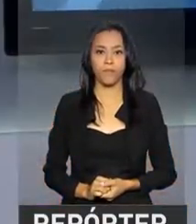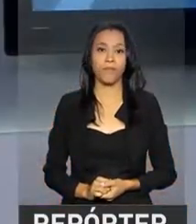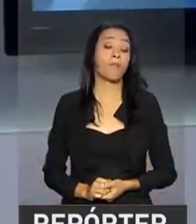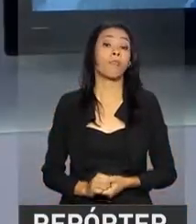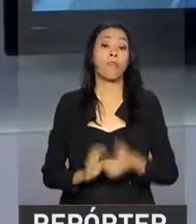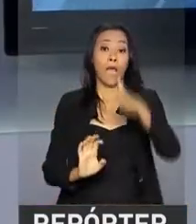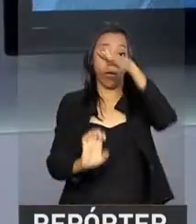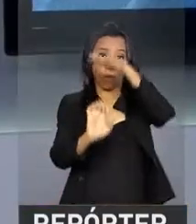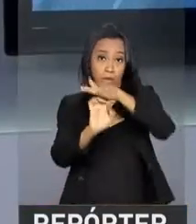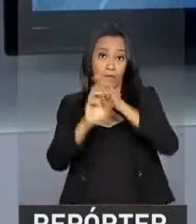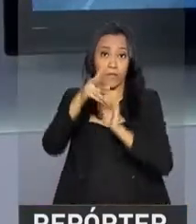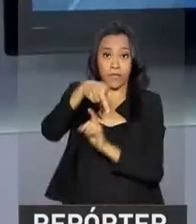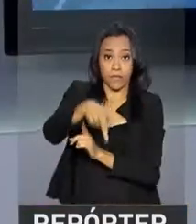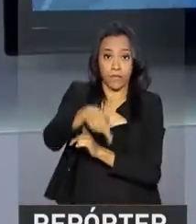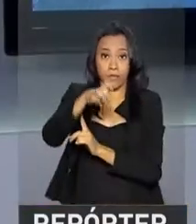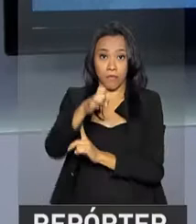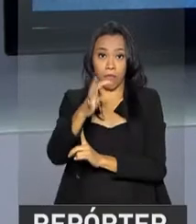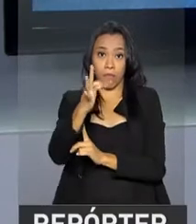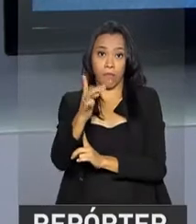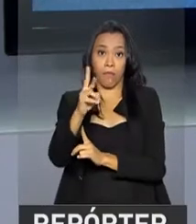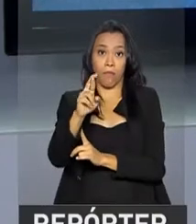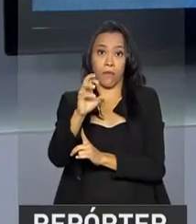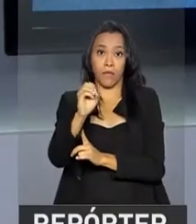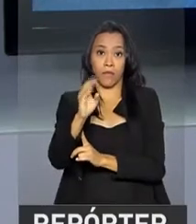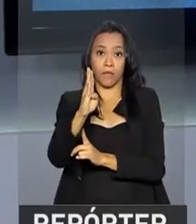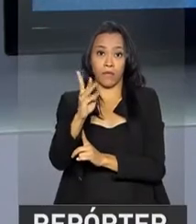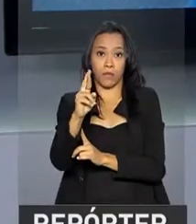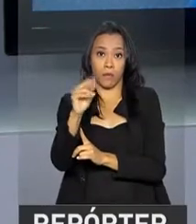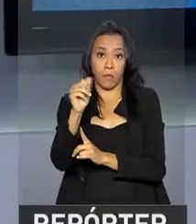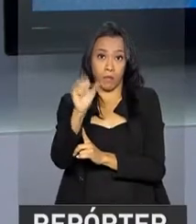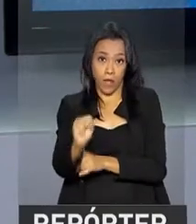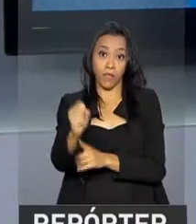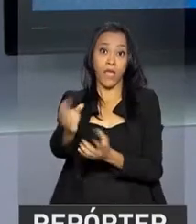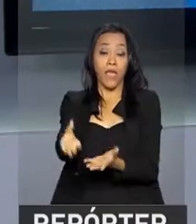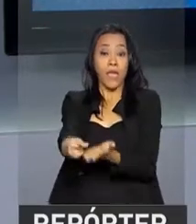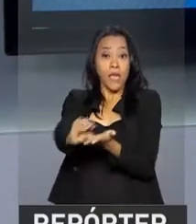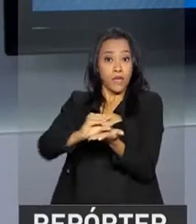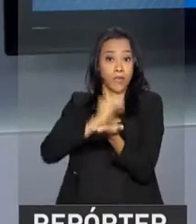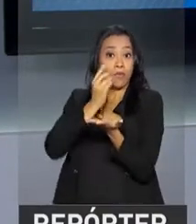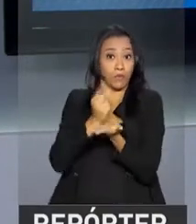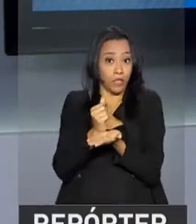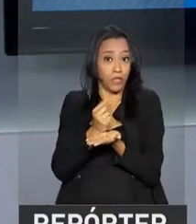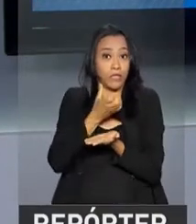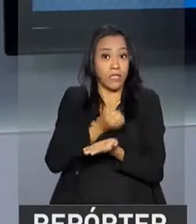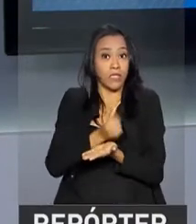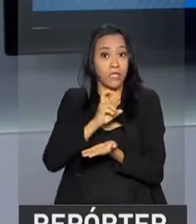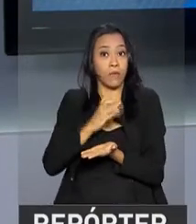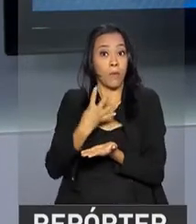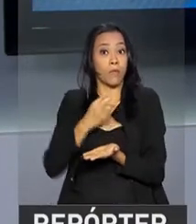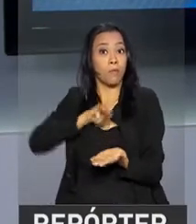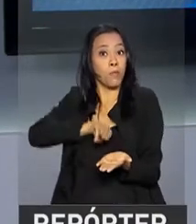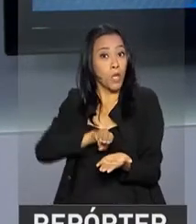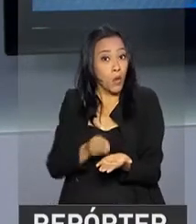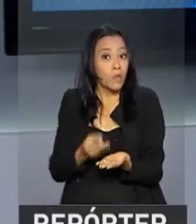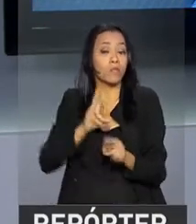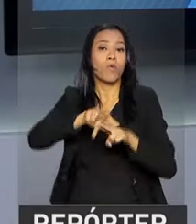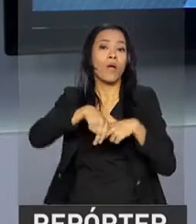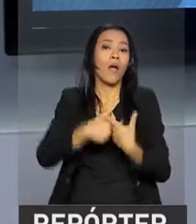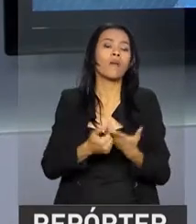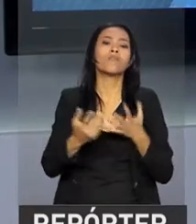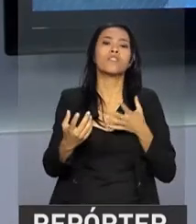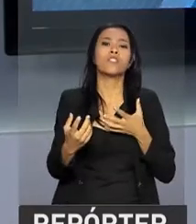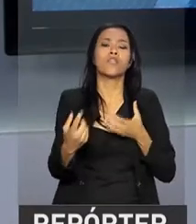A Petrobras recebeu hoje a devolução de cerca de 654 milhões de reais por meio de acordos de